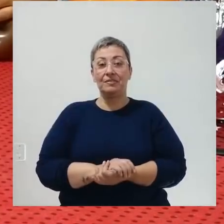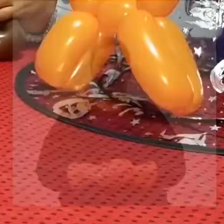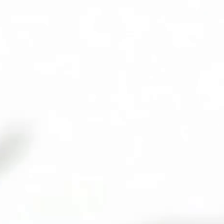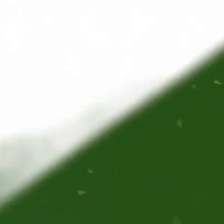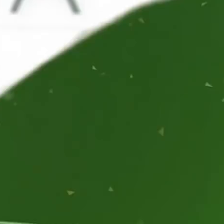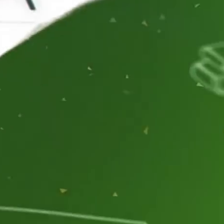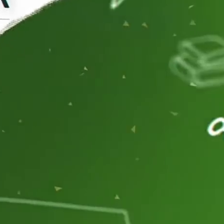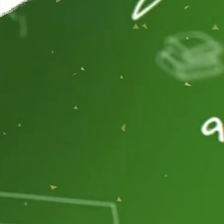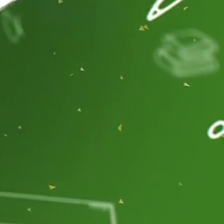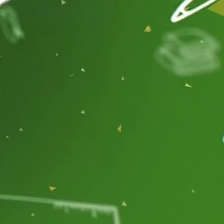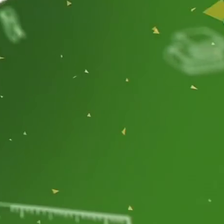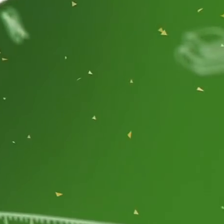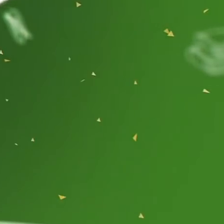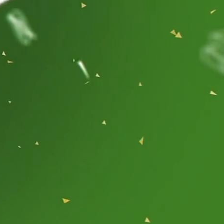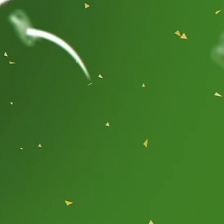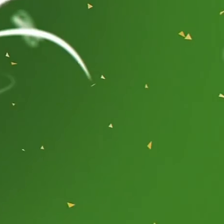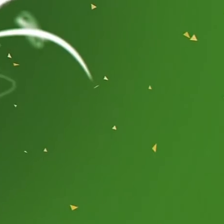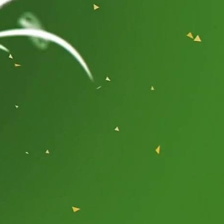Tchau!